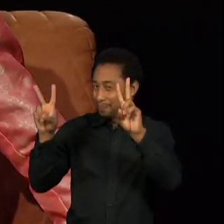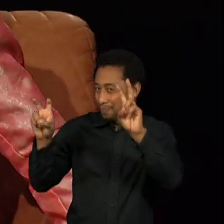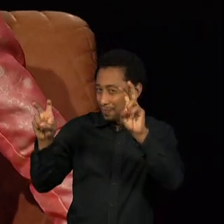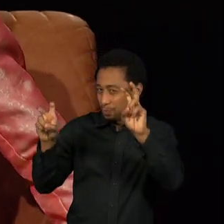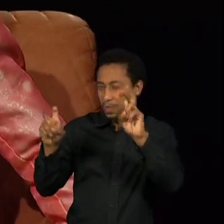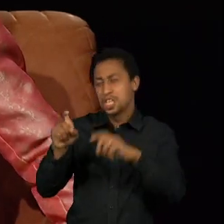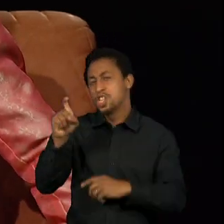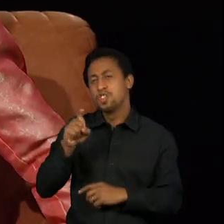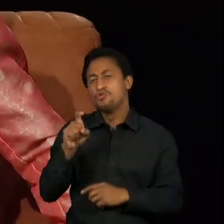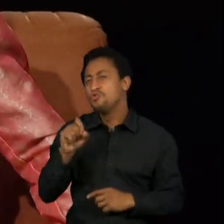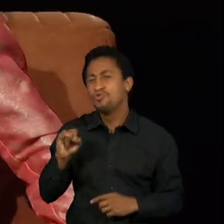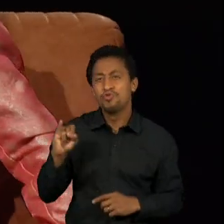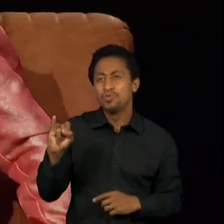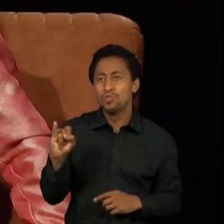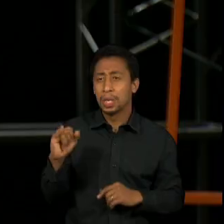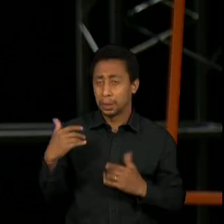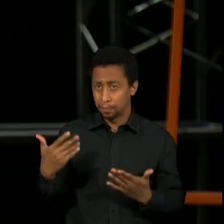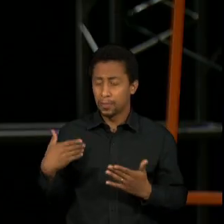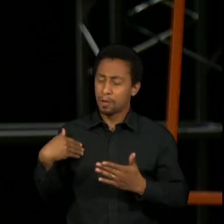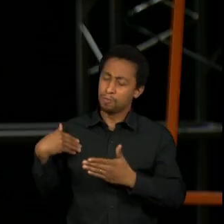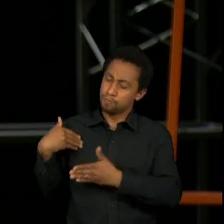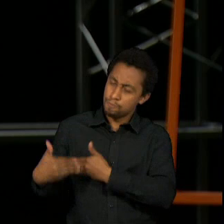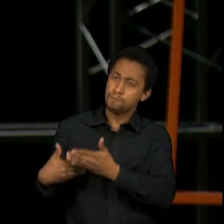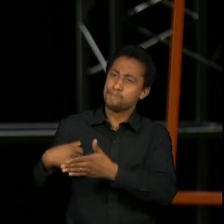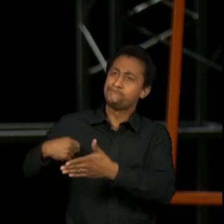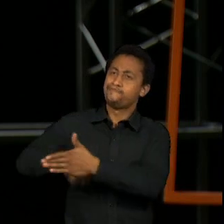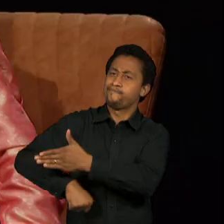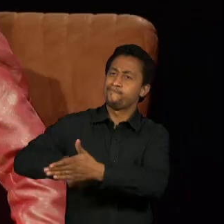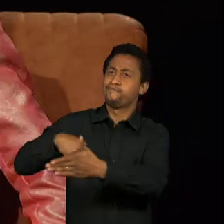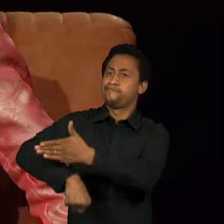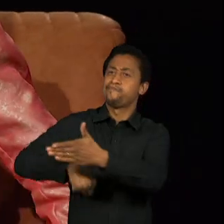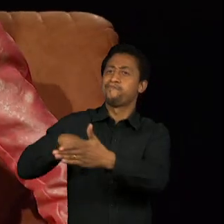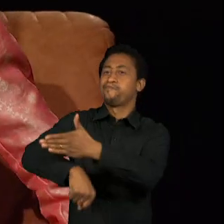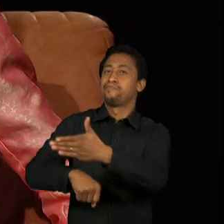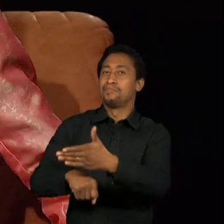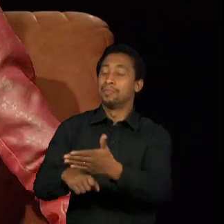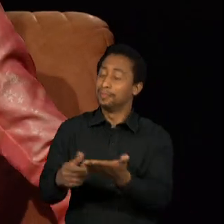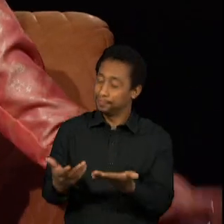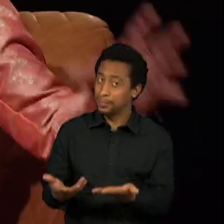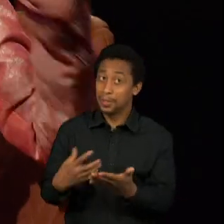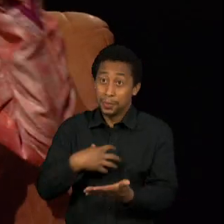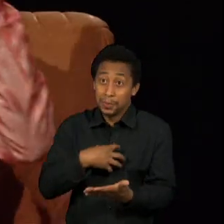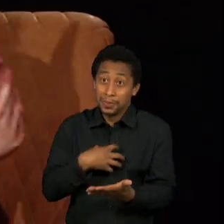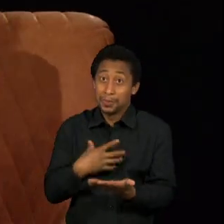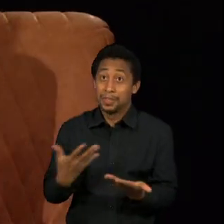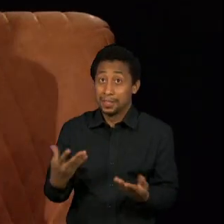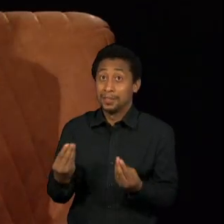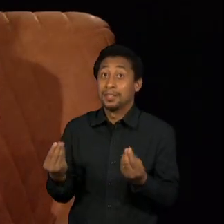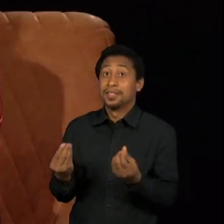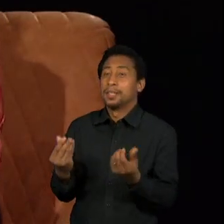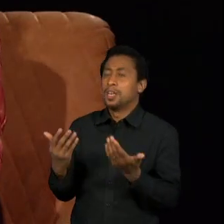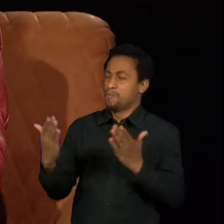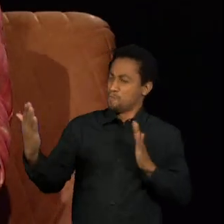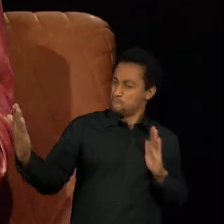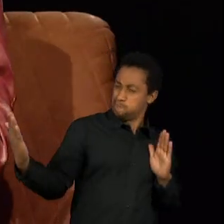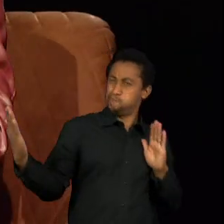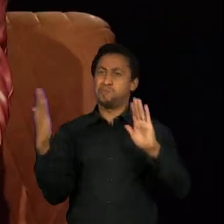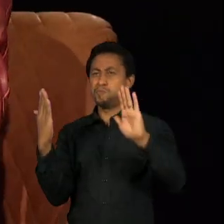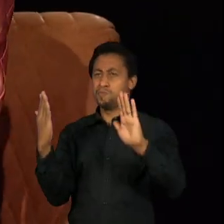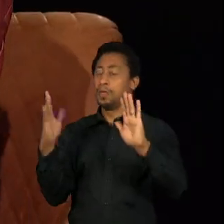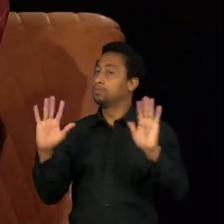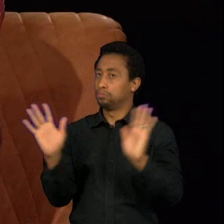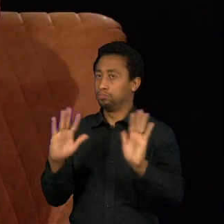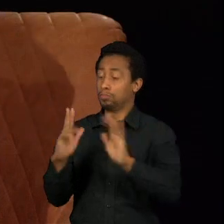vencer sem lutar, né? Que isso é o típico Tai Chi Chuan. Tá entendendo? O Tai Chi Chuan, ele não bate de frente.